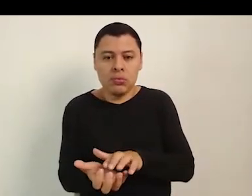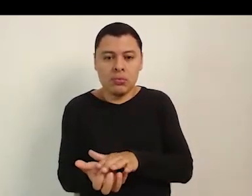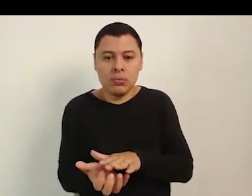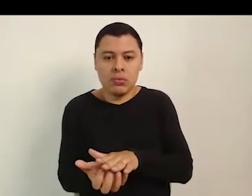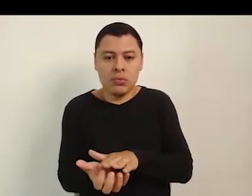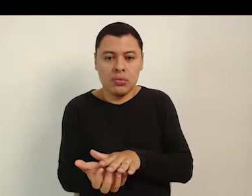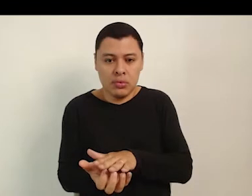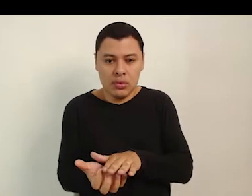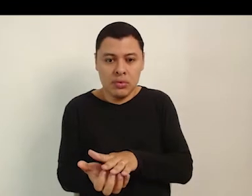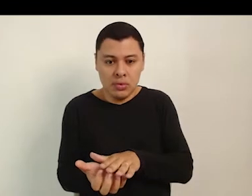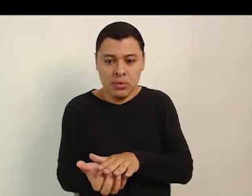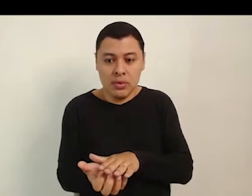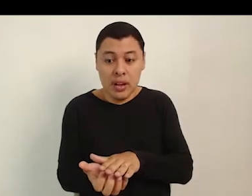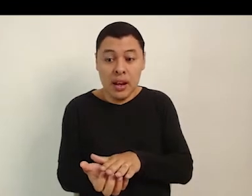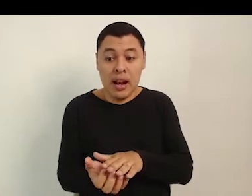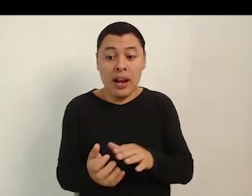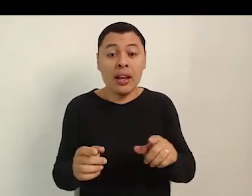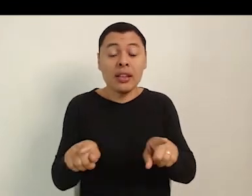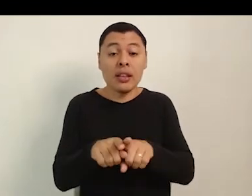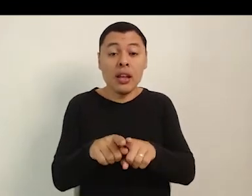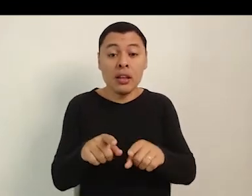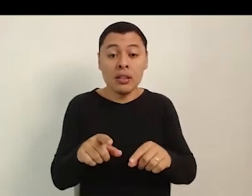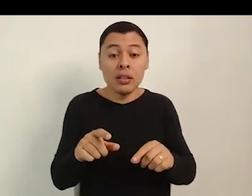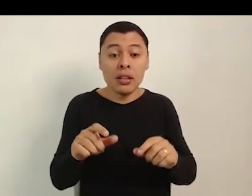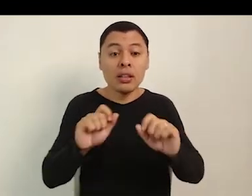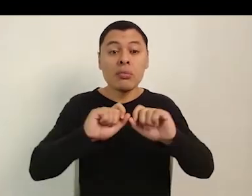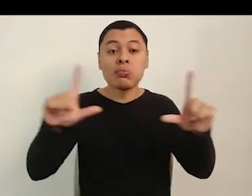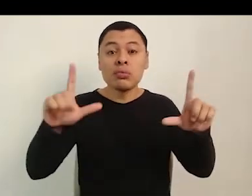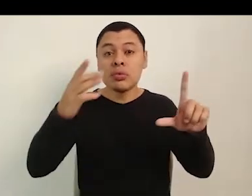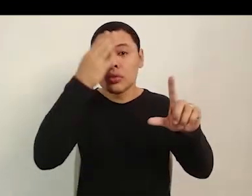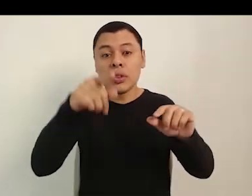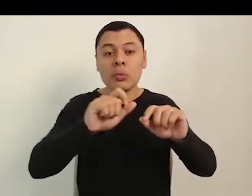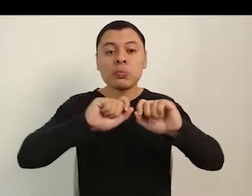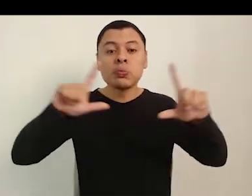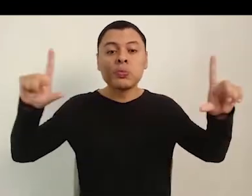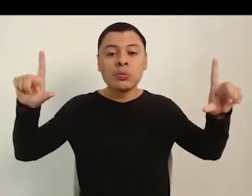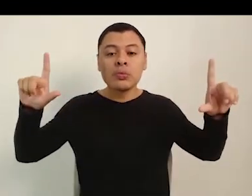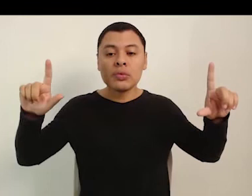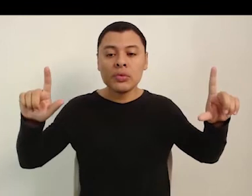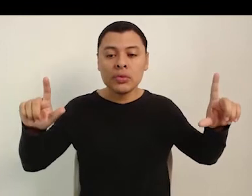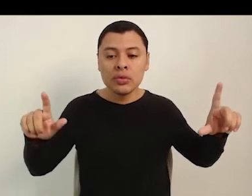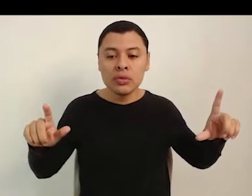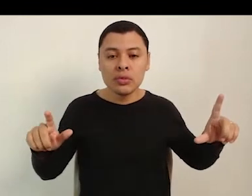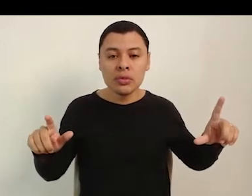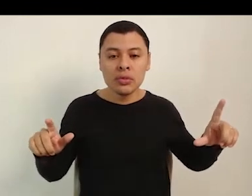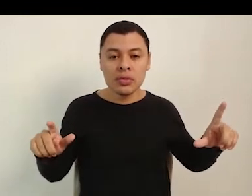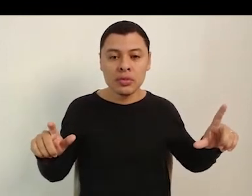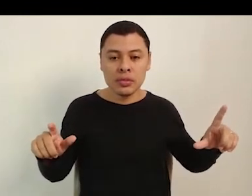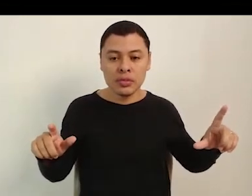Mais importante ainda para pessoas. Oi? Põe tela inteira. A Laila pediu aqui.